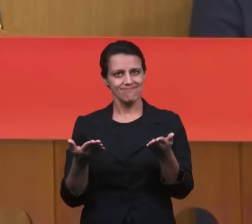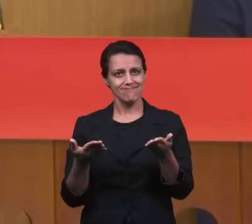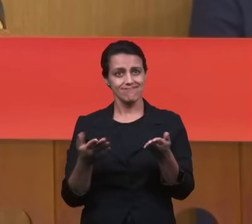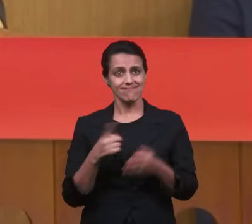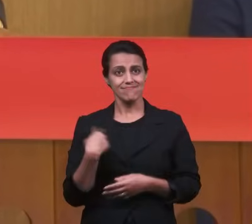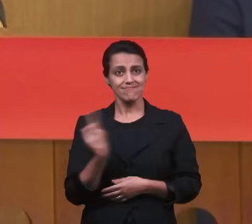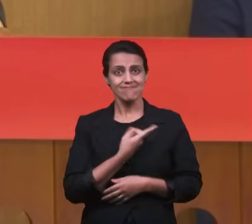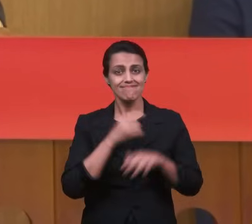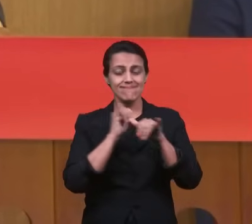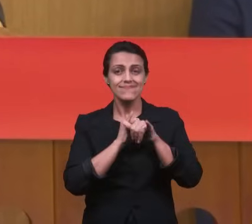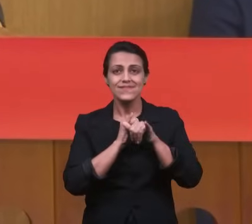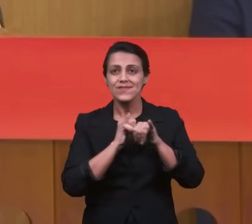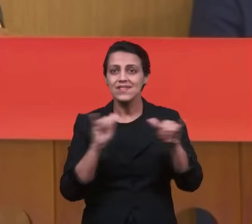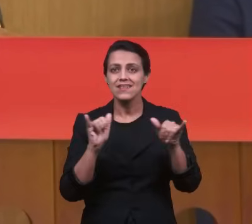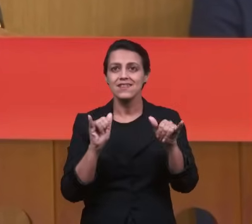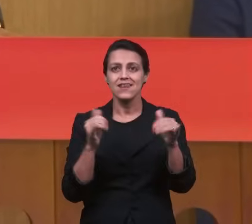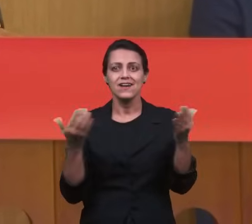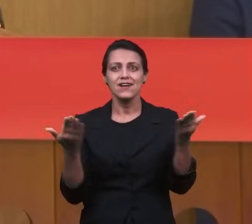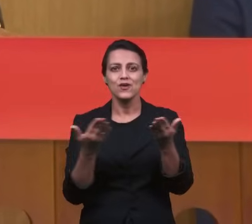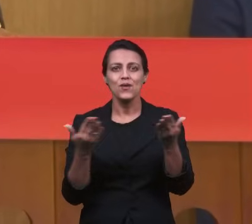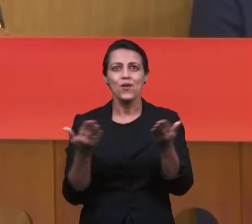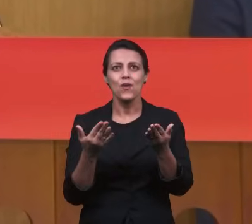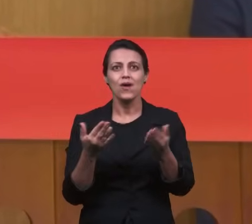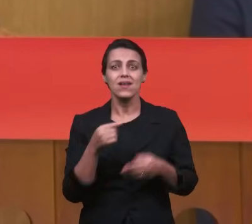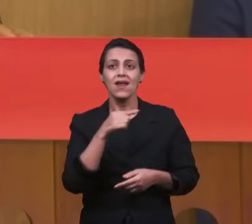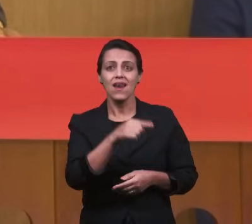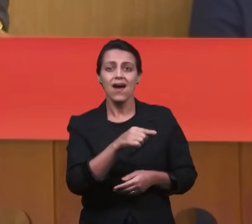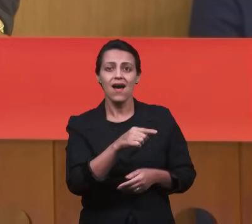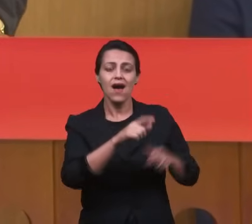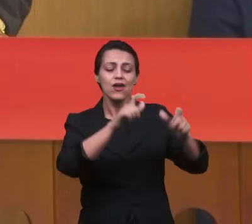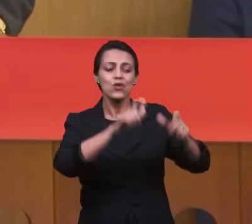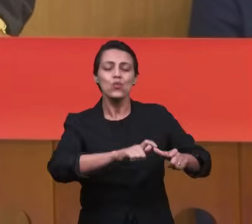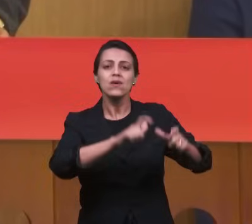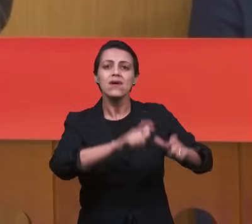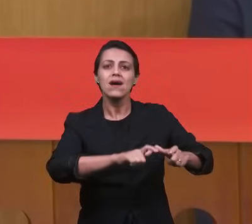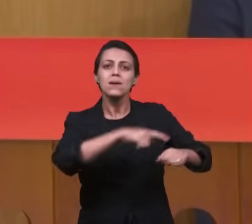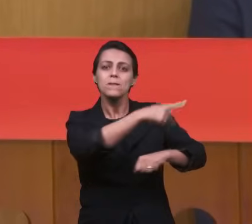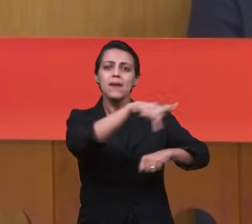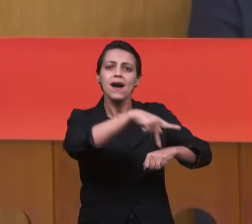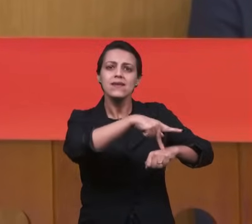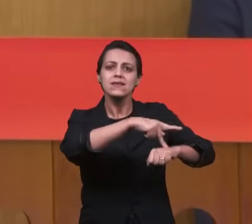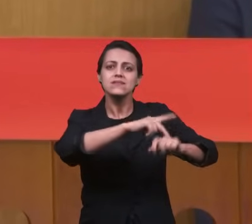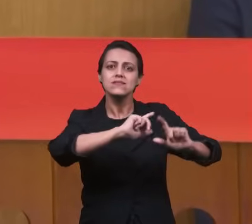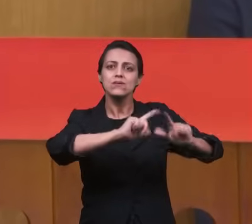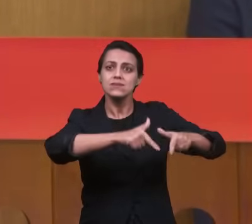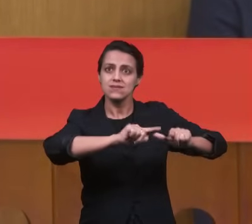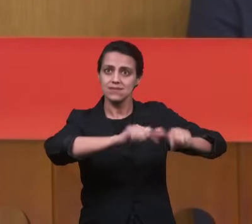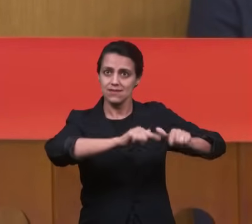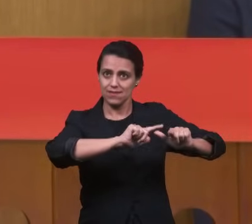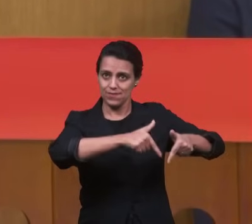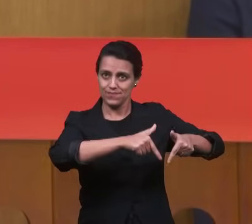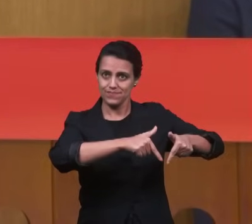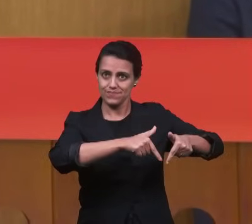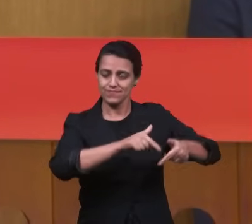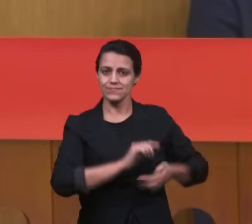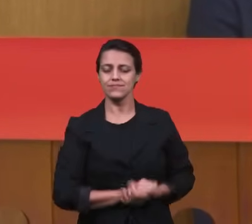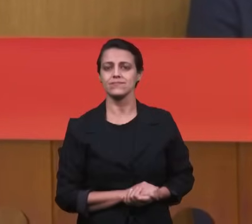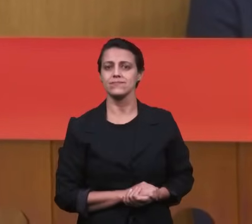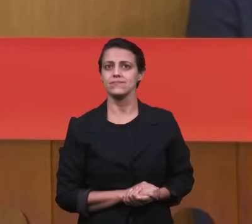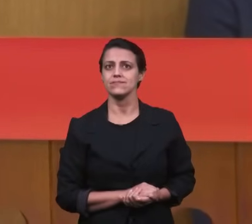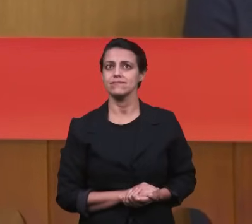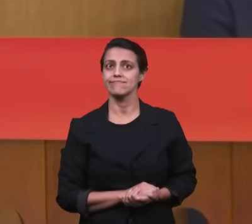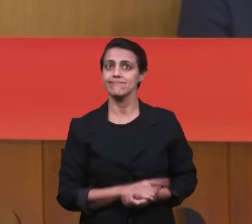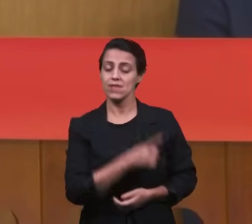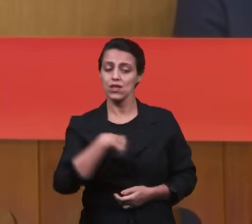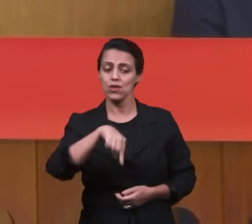palavra agora para Israel. Observe os irmãos, quando falamos para Israel, nós